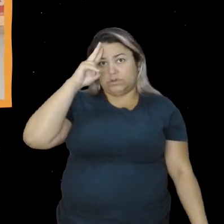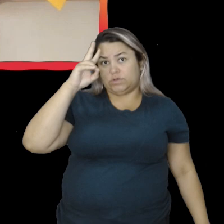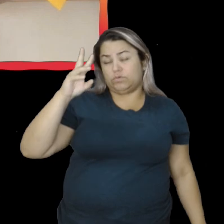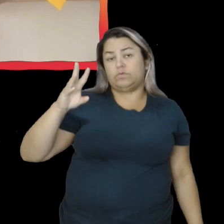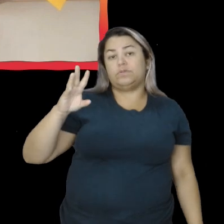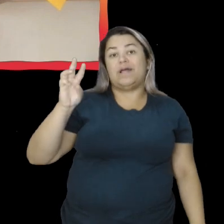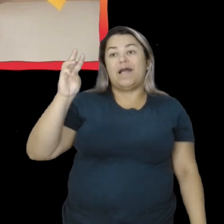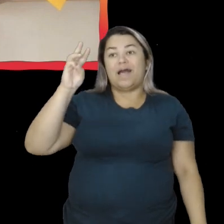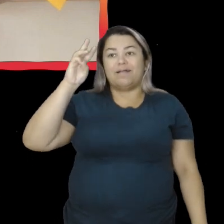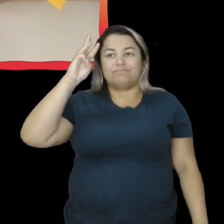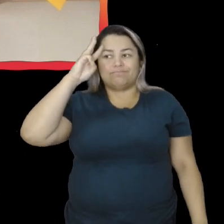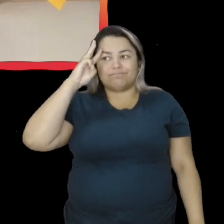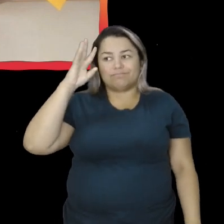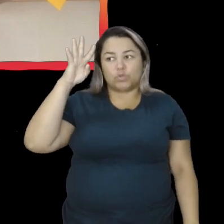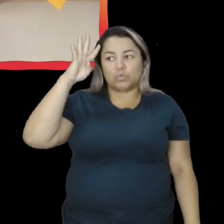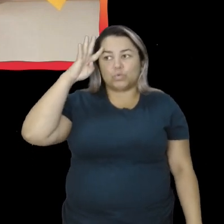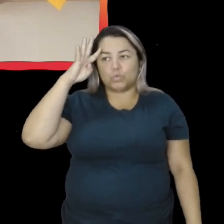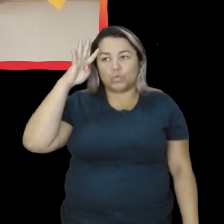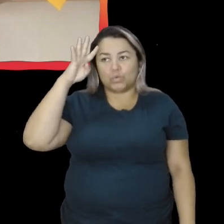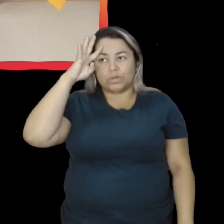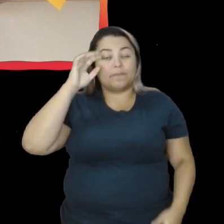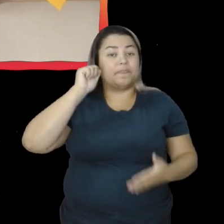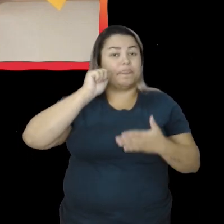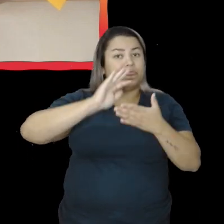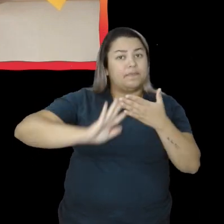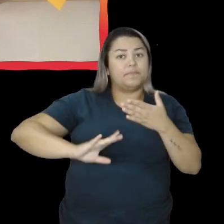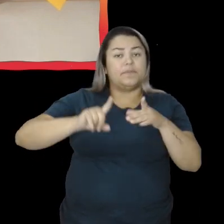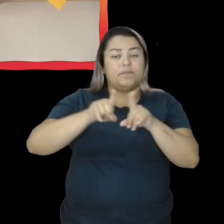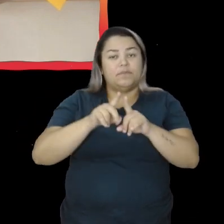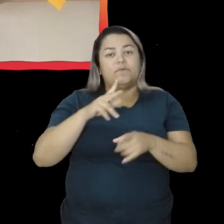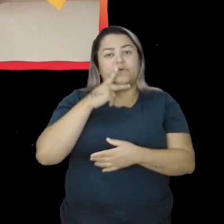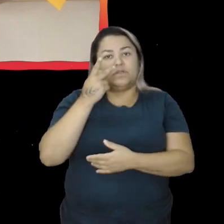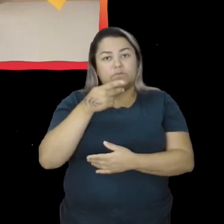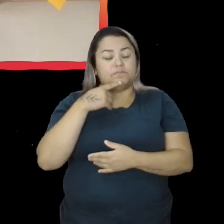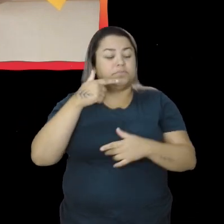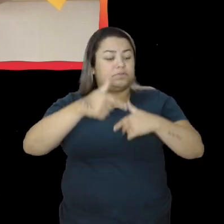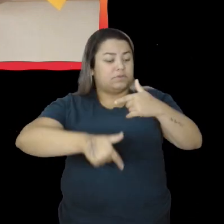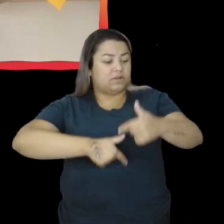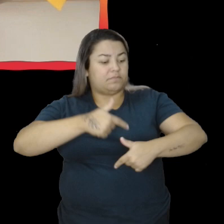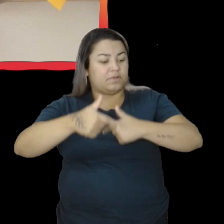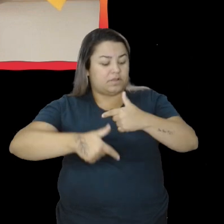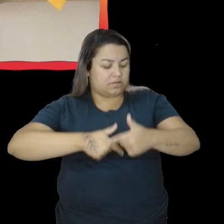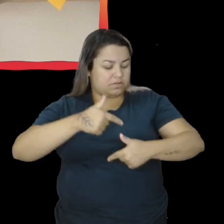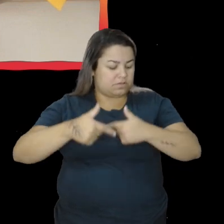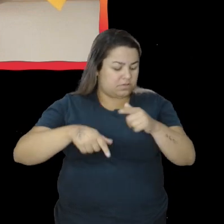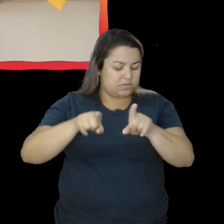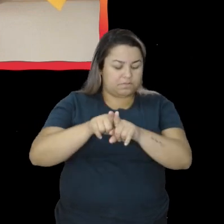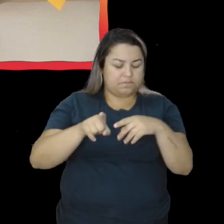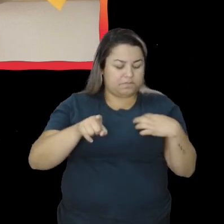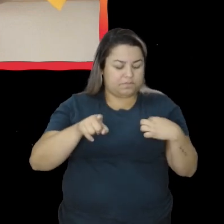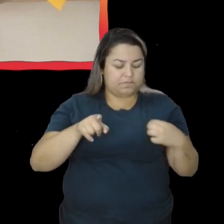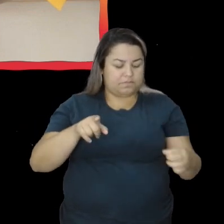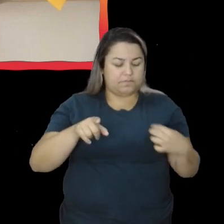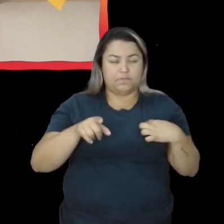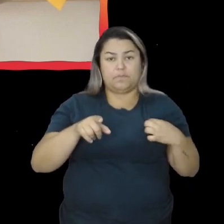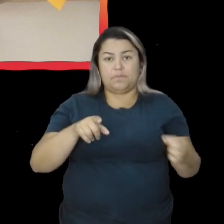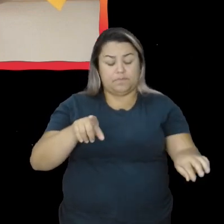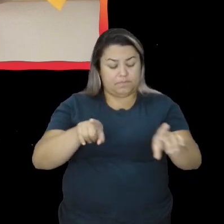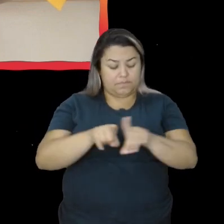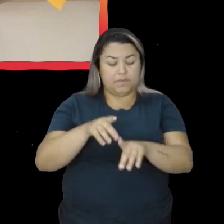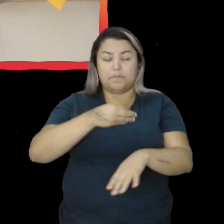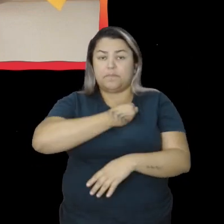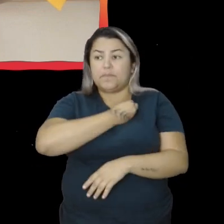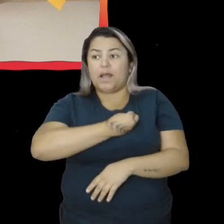quarta. E aí, para além disso, que é a nossa atividade propriamente dita, né, o meu trabalho eu recebo para estar lá na Câmara este horário e participar